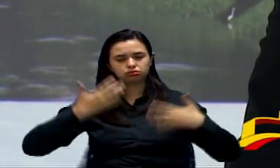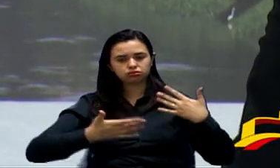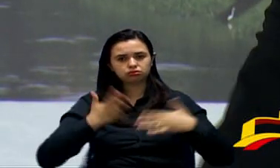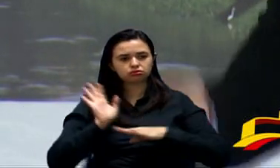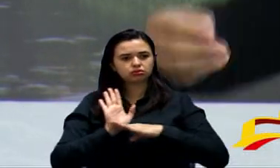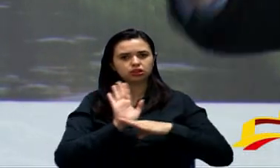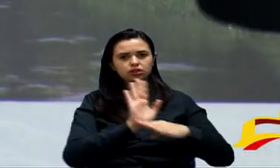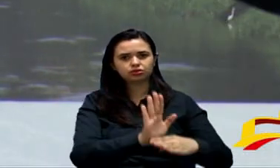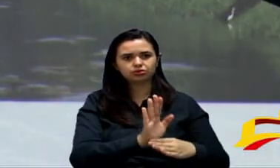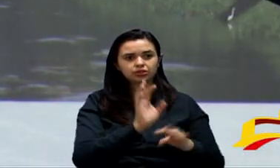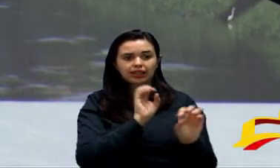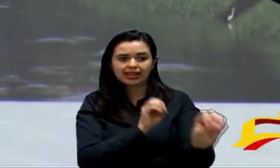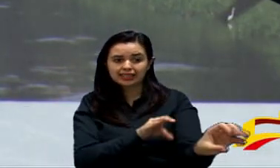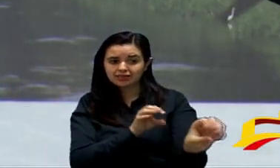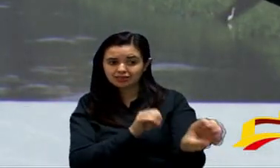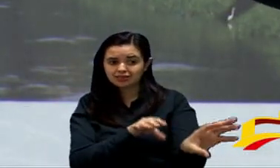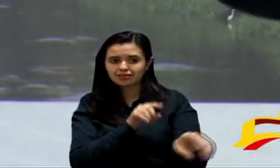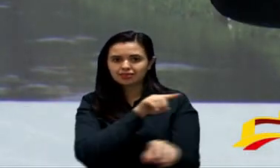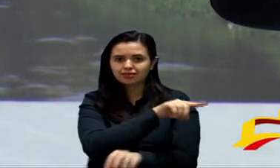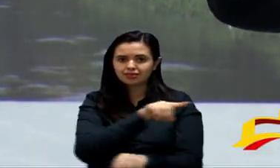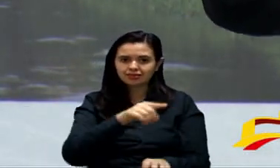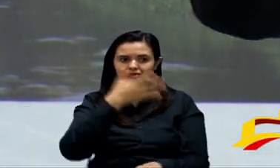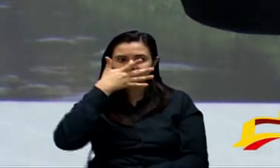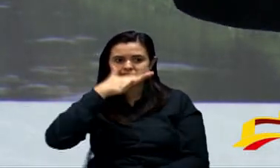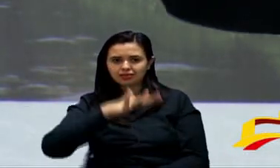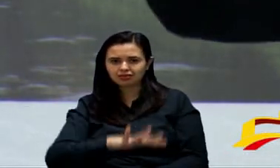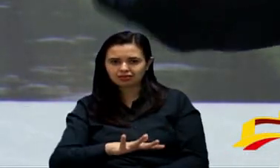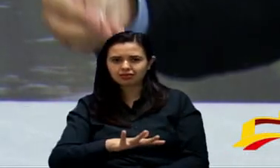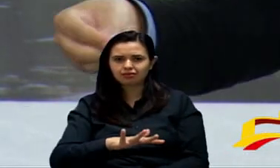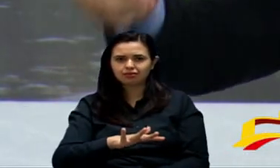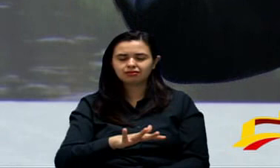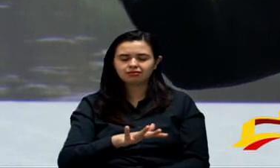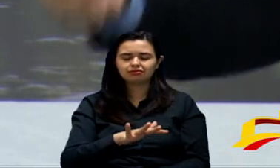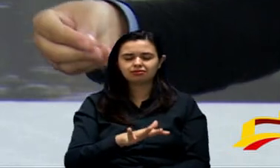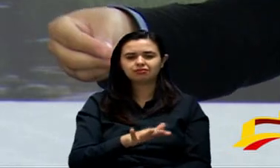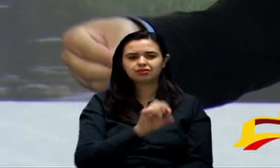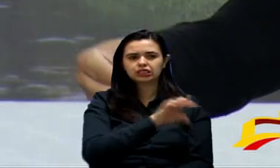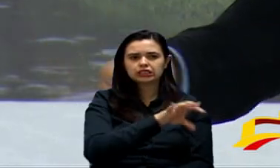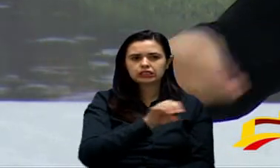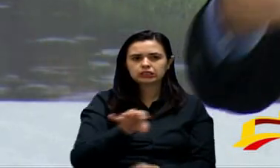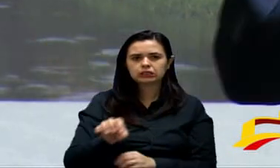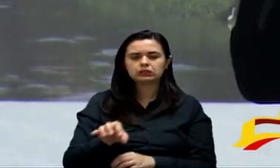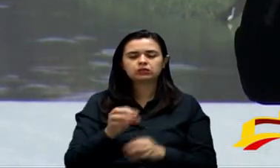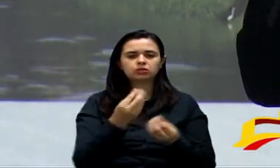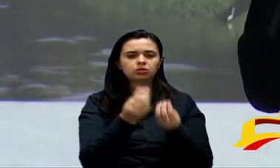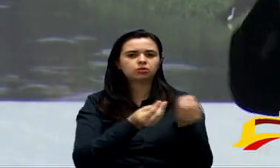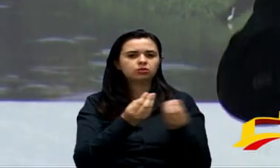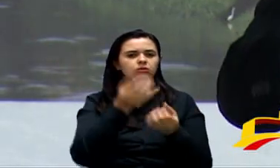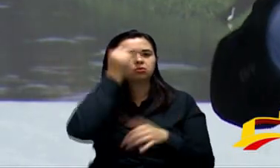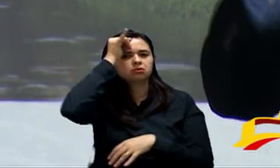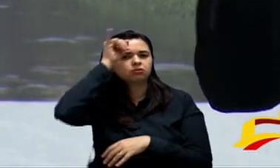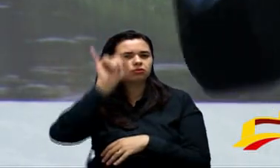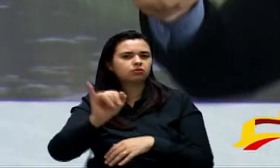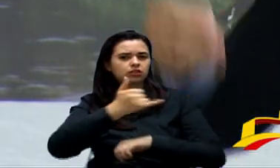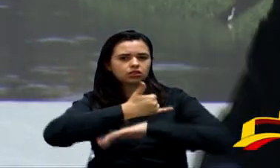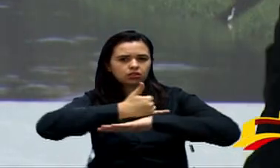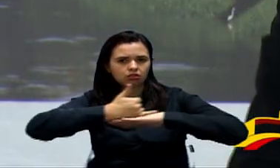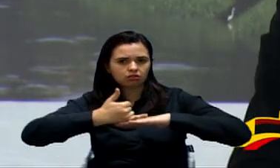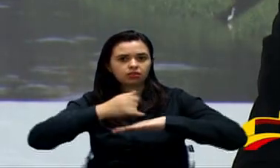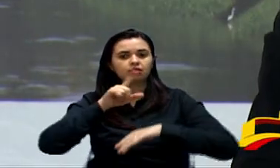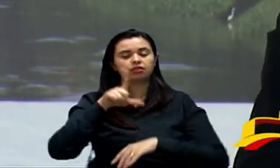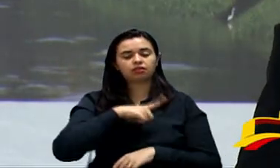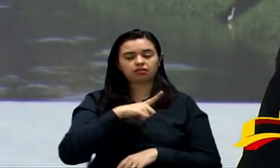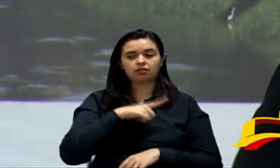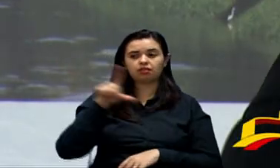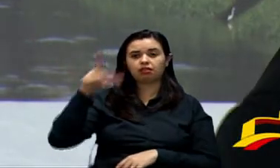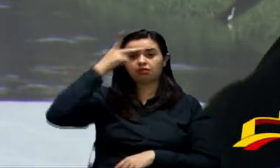trabalho. Repito, tem uma pessoa da GCM que faz um trabalho muito bom de levar essa palestra de combate às drogas